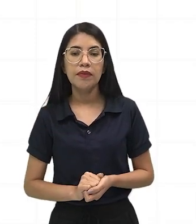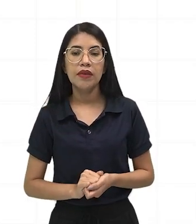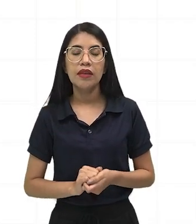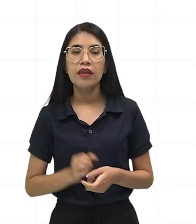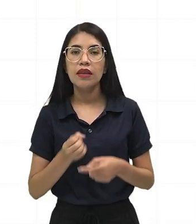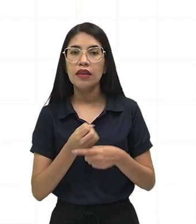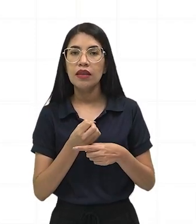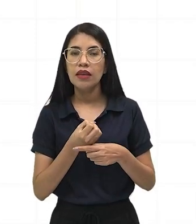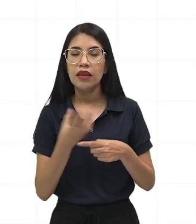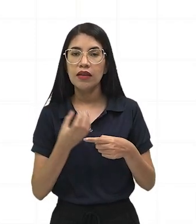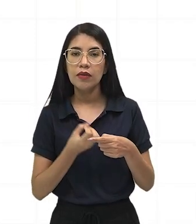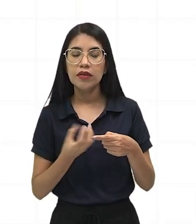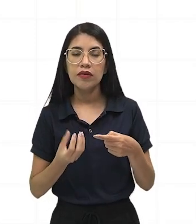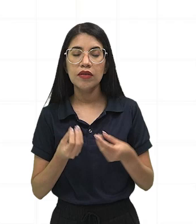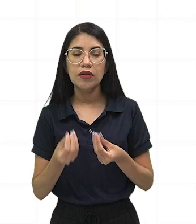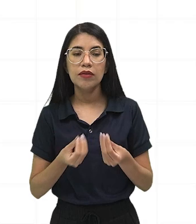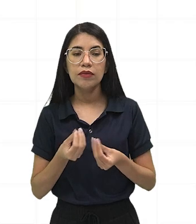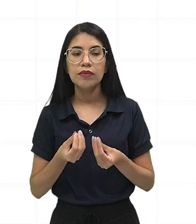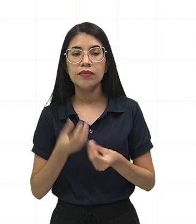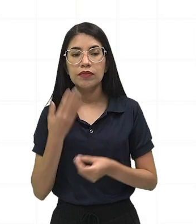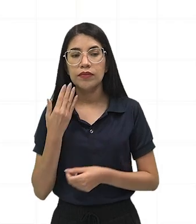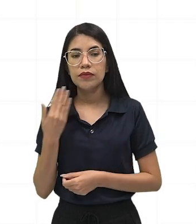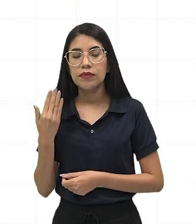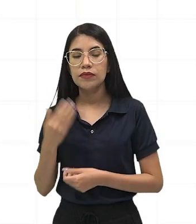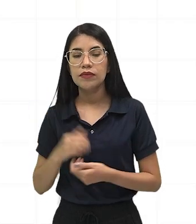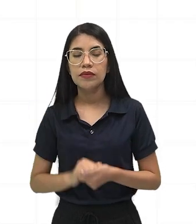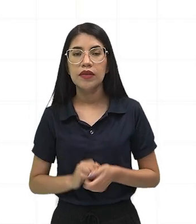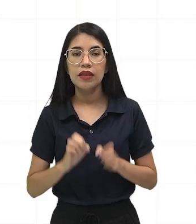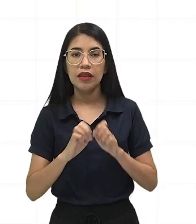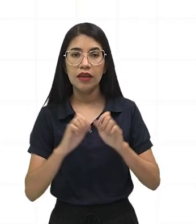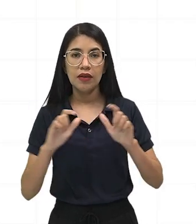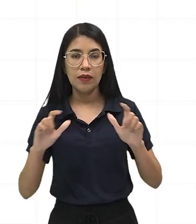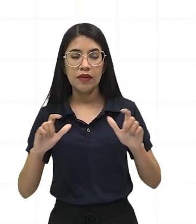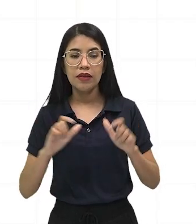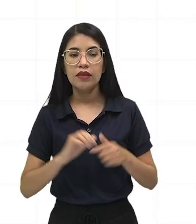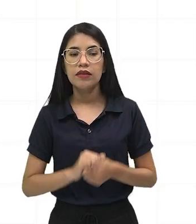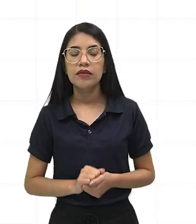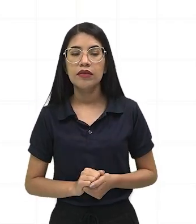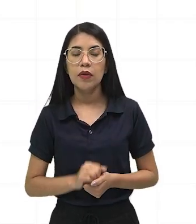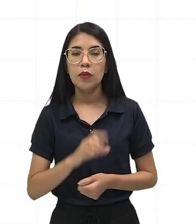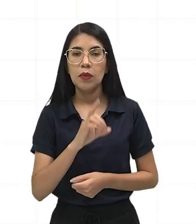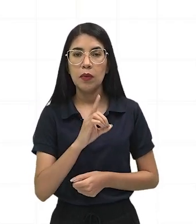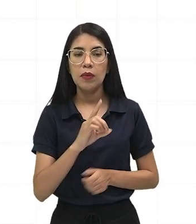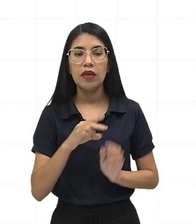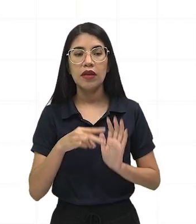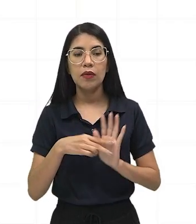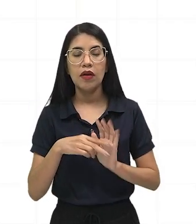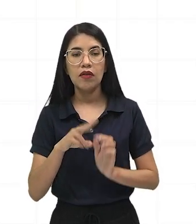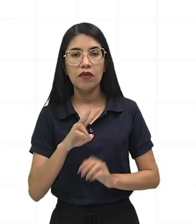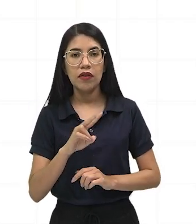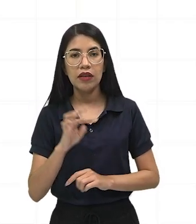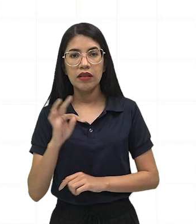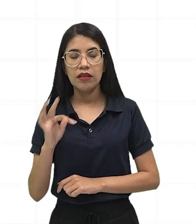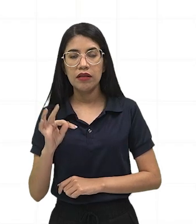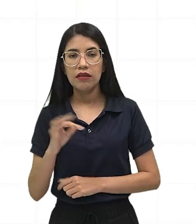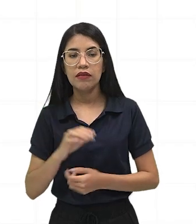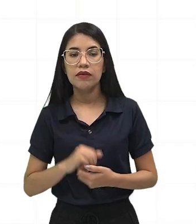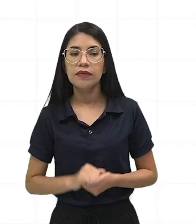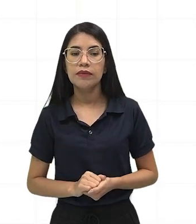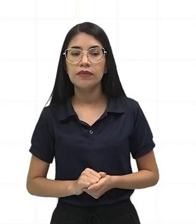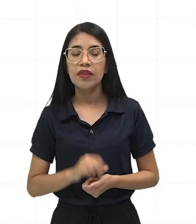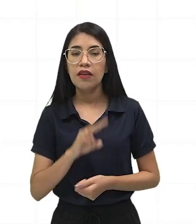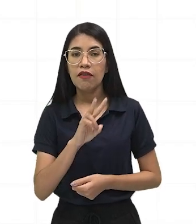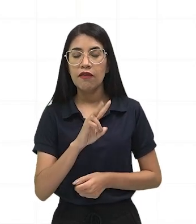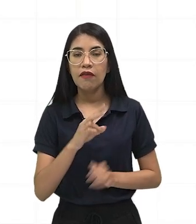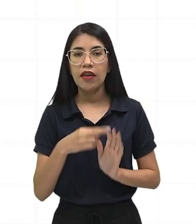equação, estamos aqui, ó, né? Essa distância, nós temos a velocidade pelo tempo. Onde v